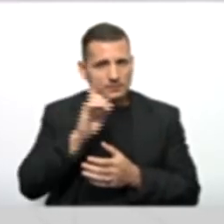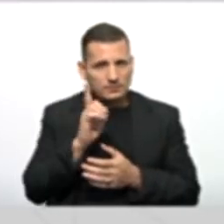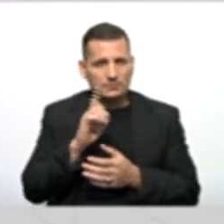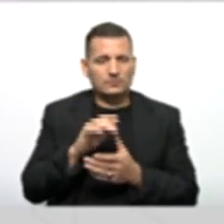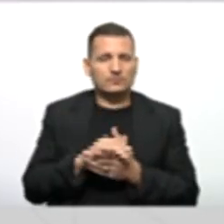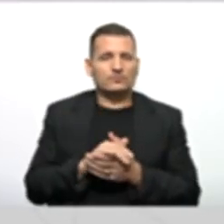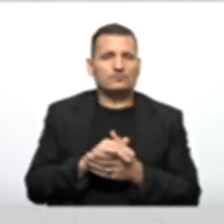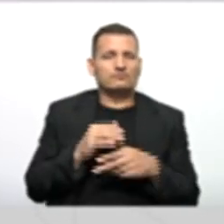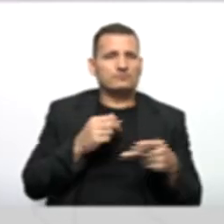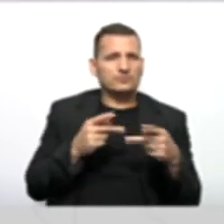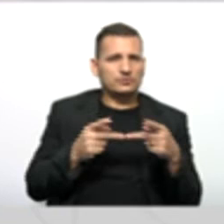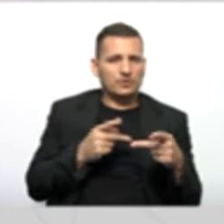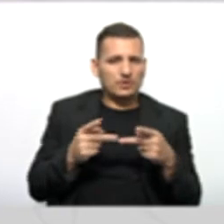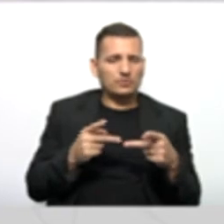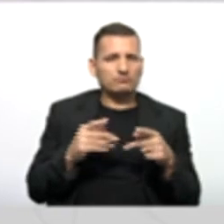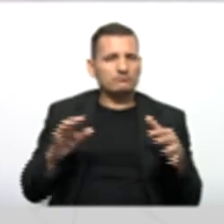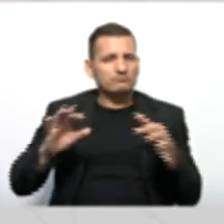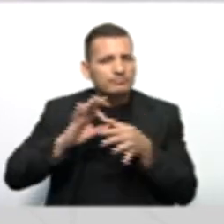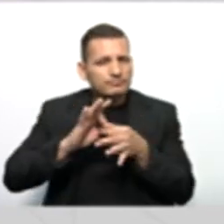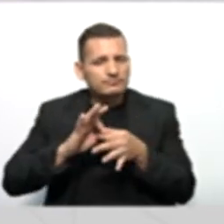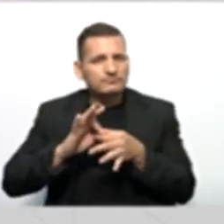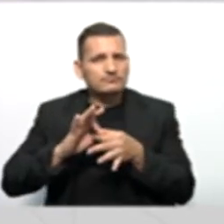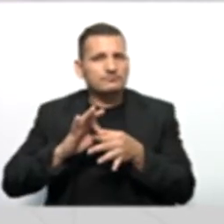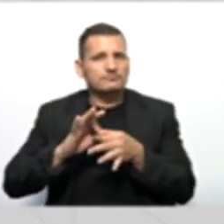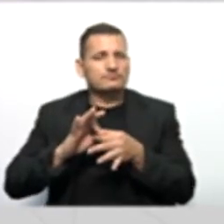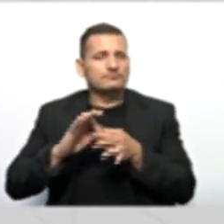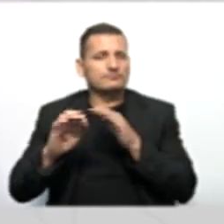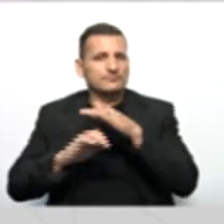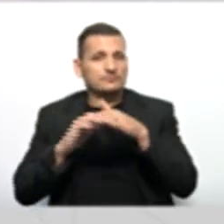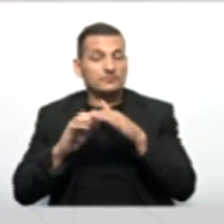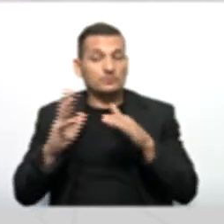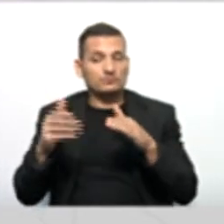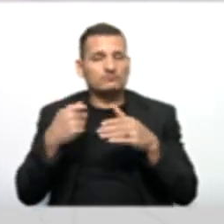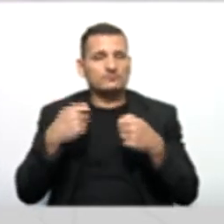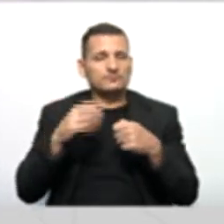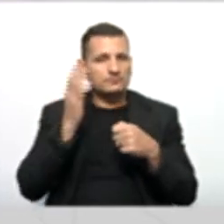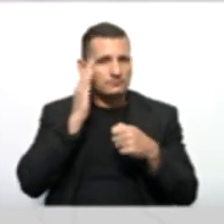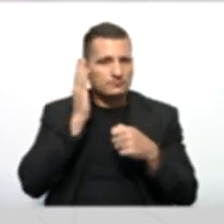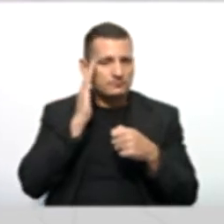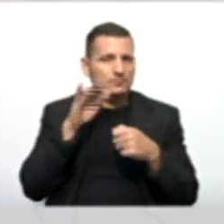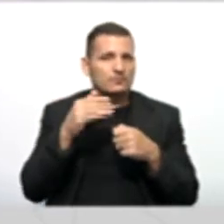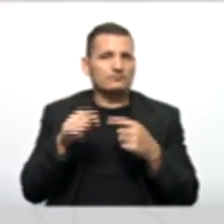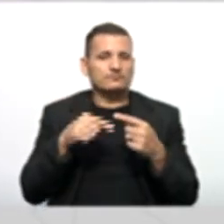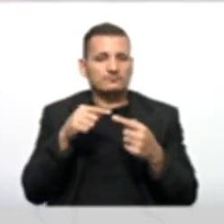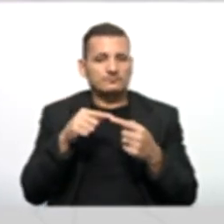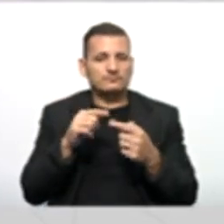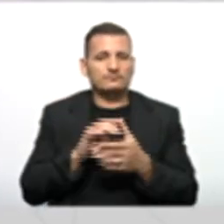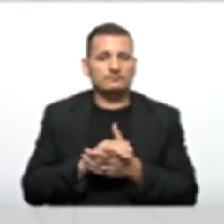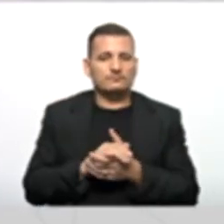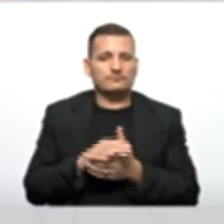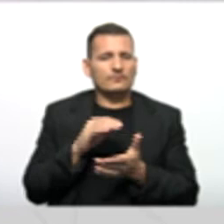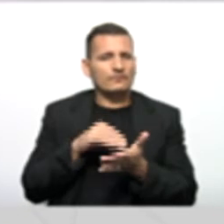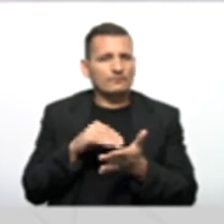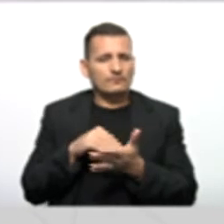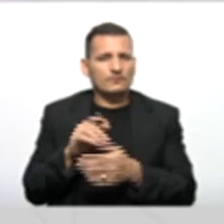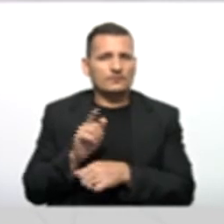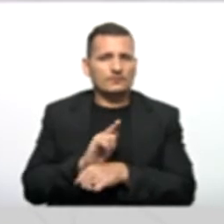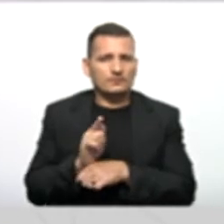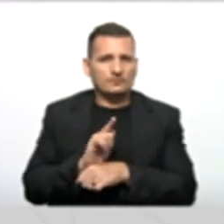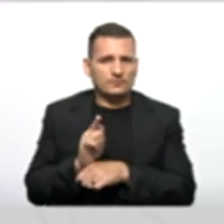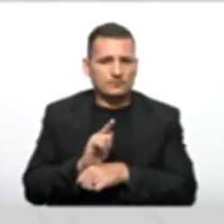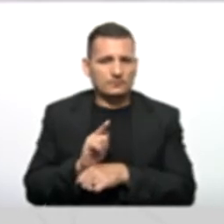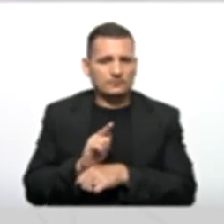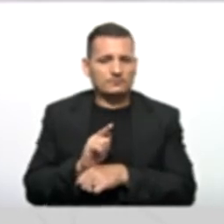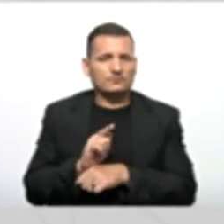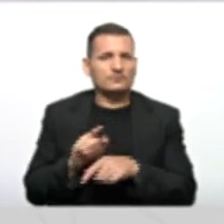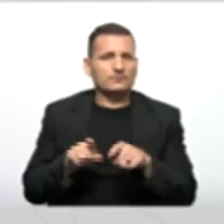a organização. Todo mundo tem que saber quais são os objetivos, todo mundo tem que caminhar na mesma direção, tá, gente? A falta de gerenciamento das expectativas